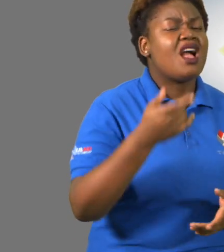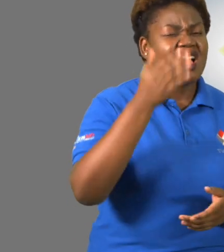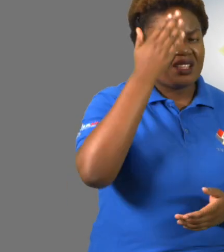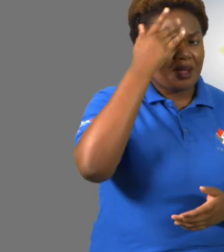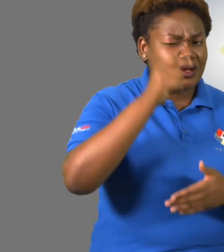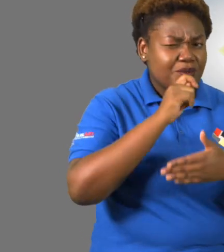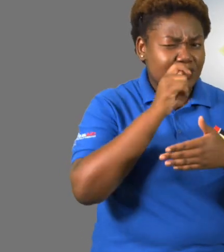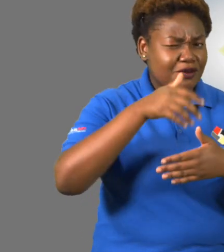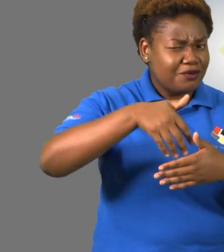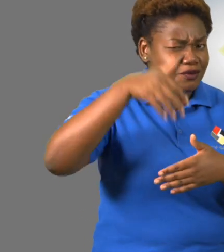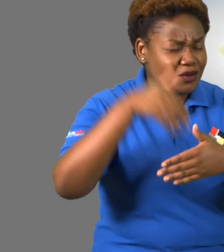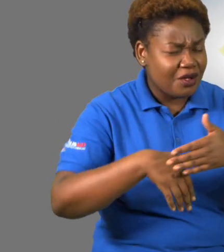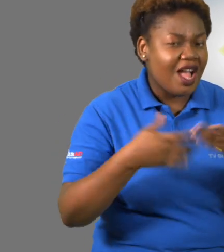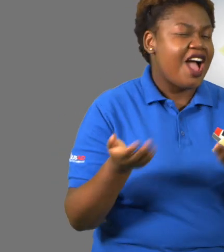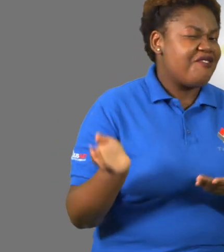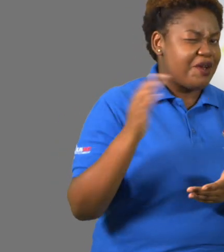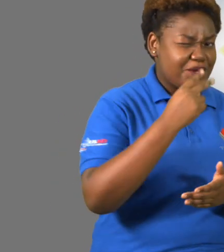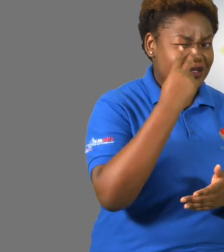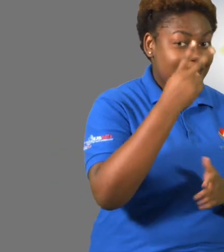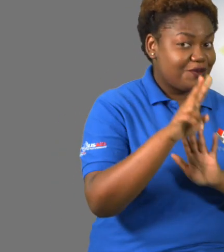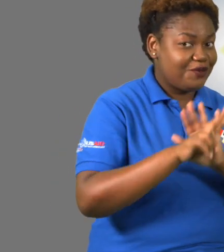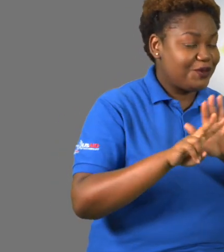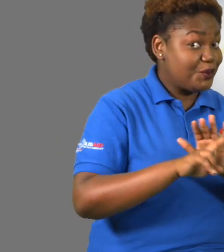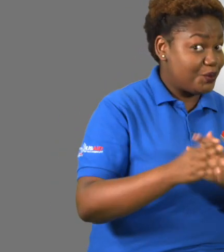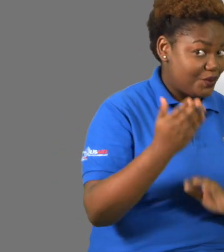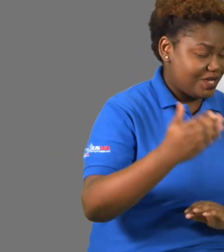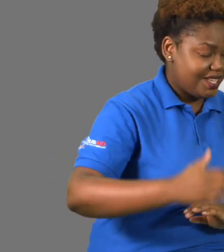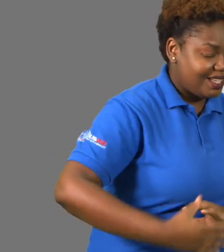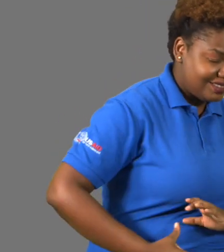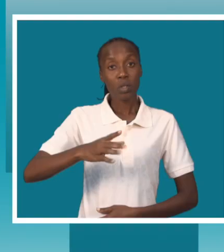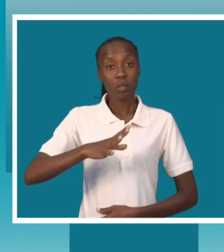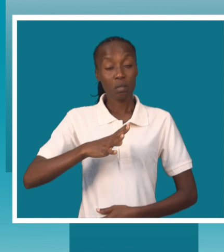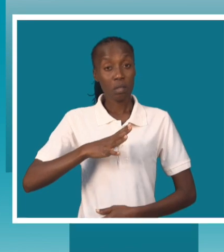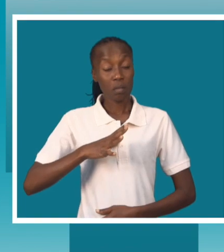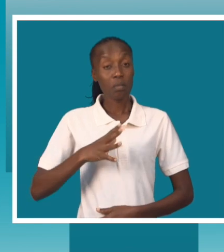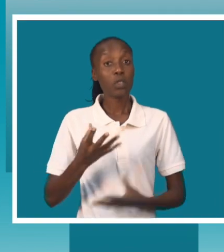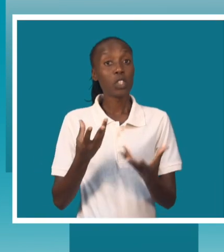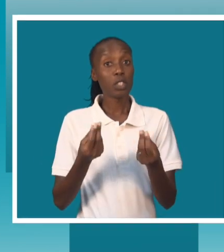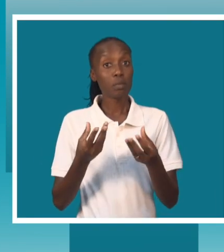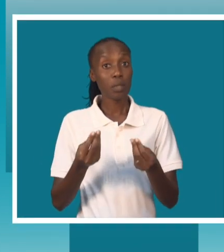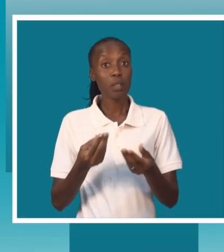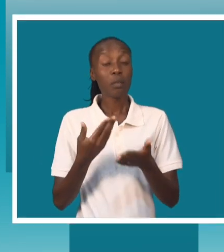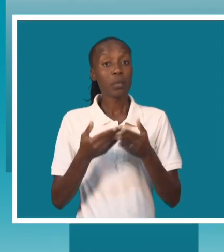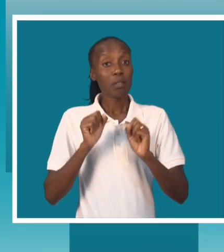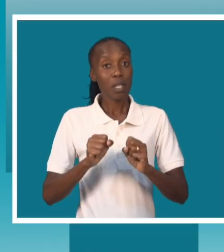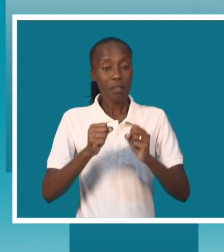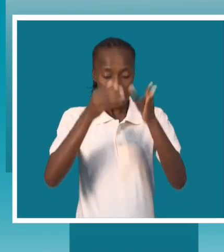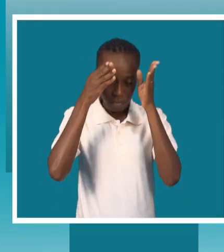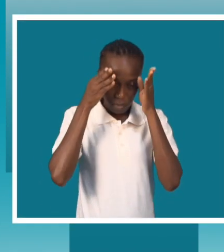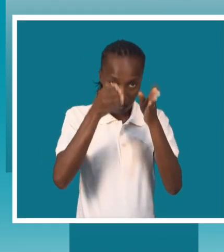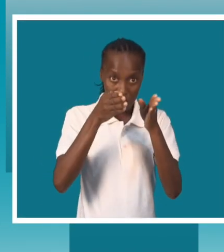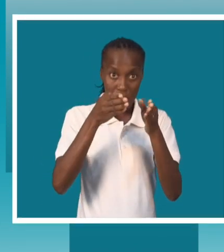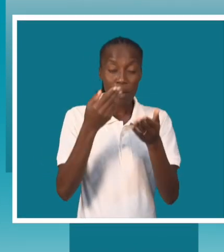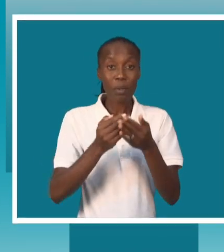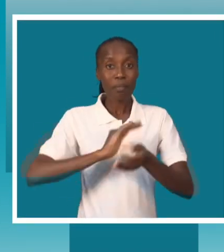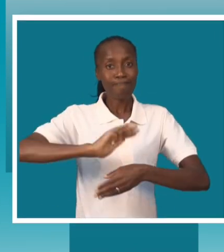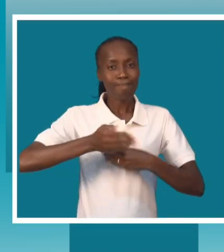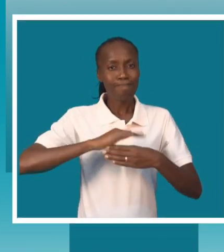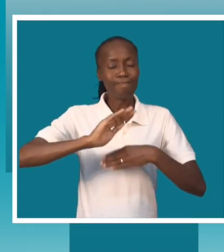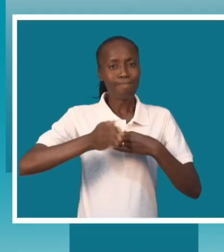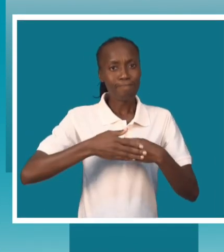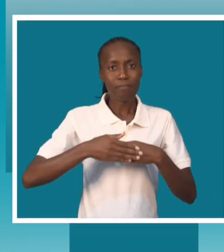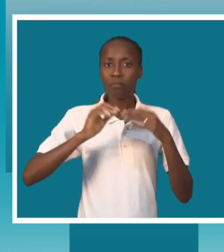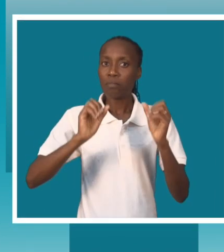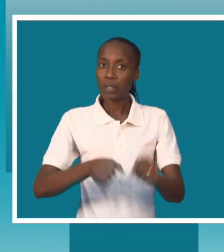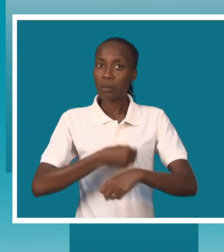Conheça estas e mais fobias na reportagem a seguir. Medo. Todos nós temos pelo menos um, a qual